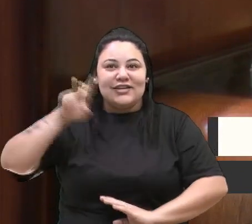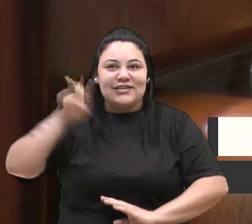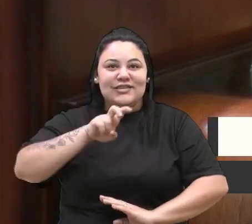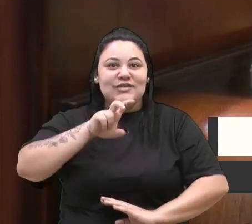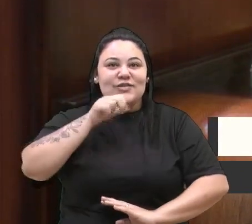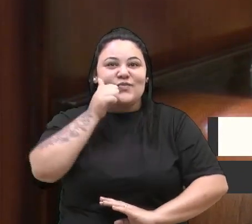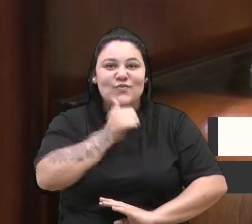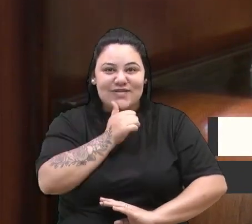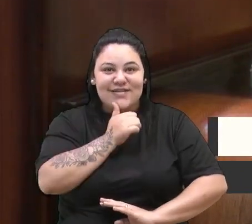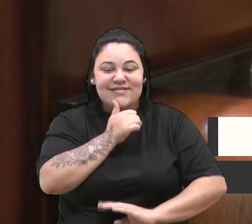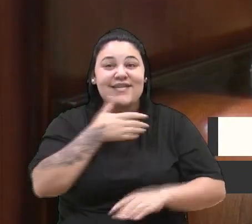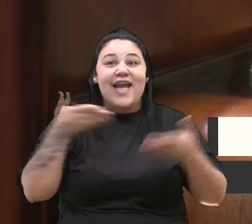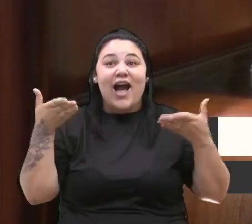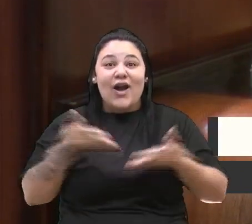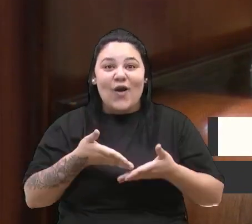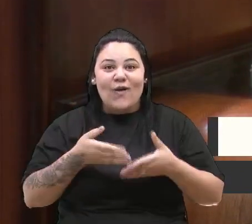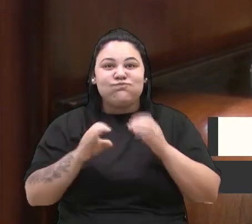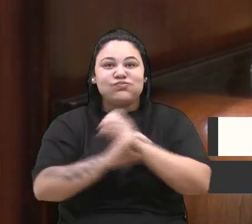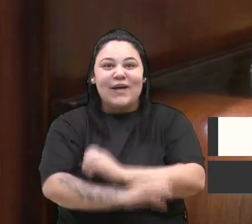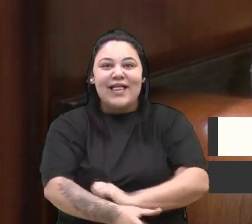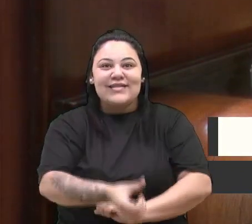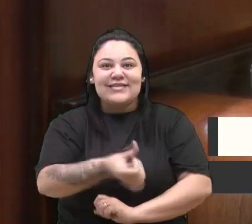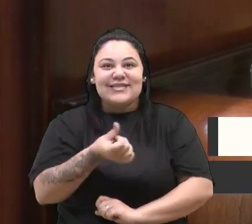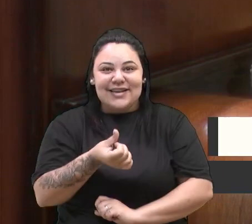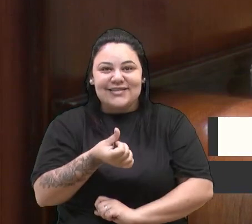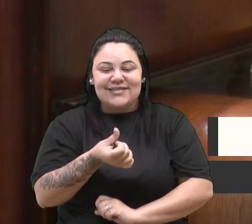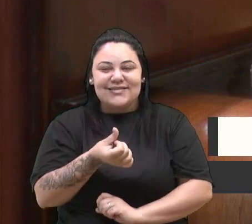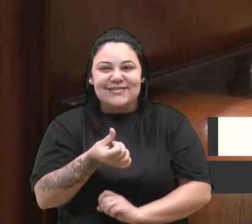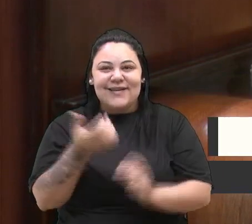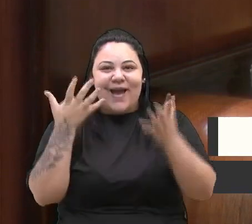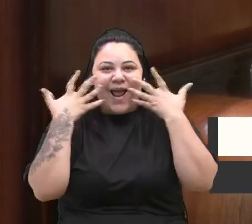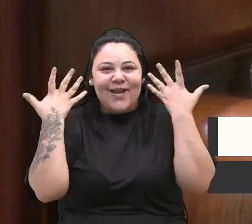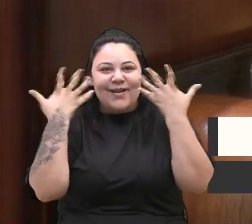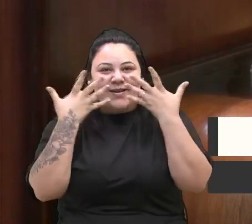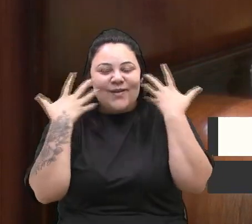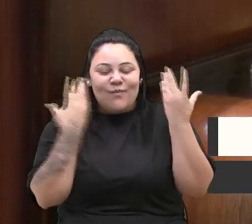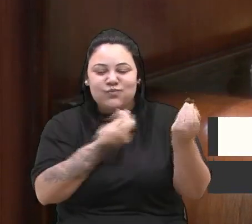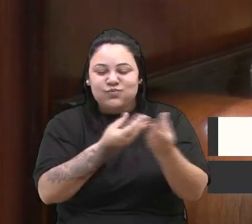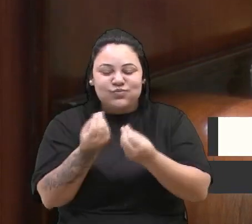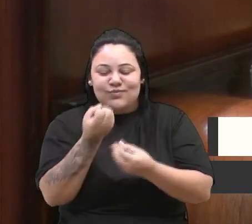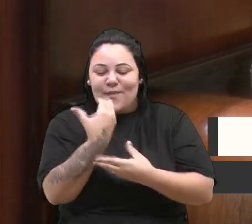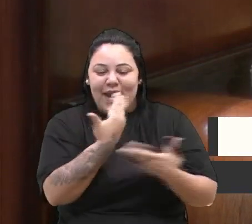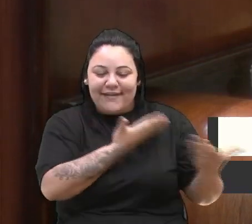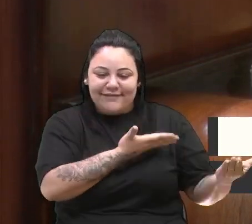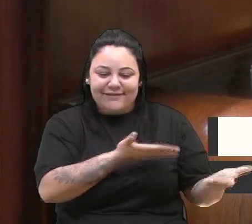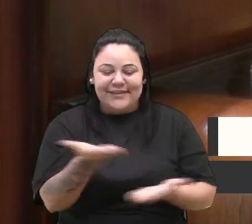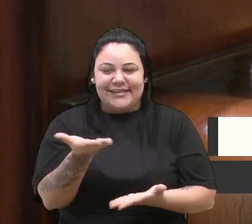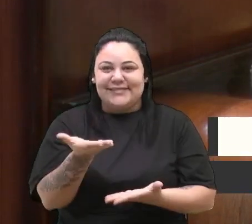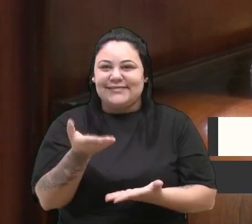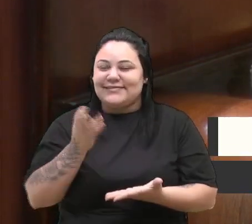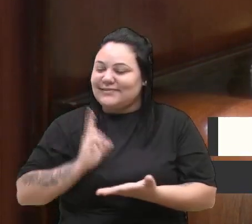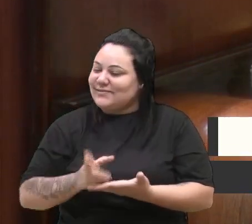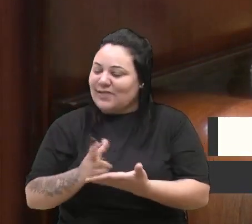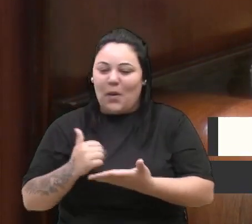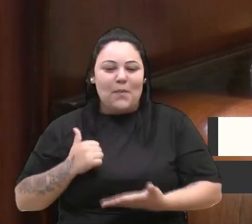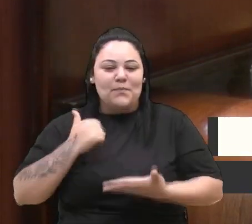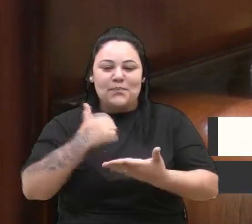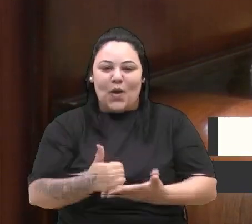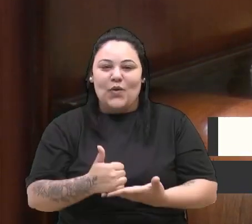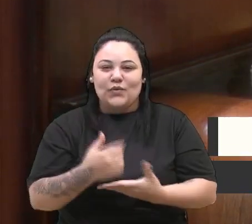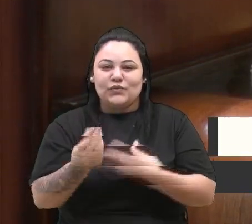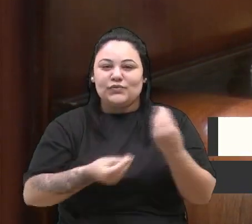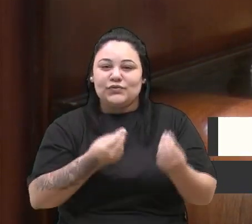Caxias do Sul, e agora nós somos 6. Isso nos alegra profundamente. Seja muito bem-vinda, conte conosco. Aqui, como a gente sempre fala,